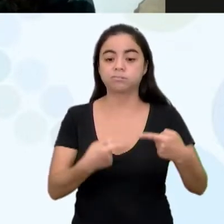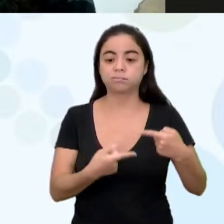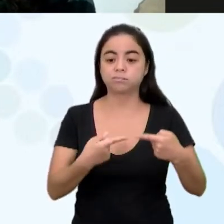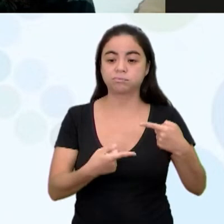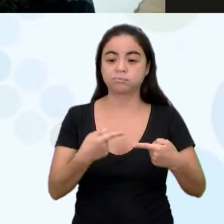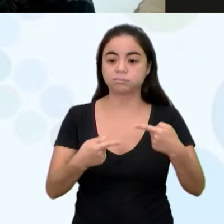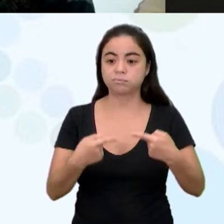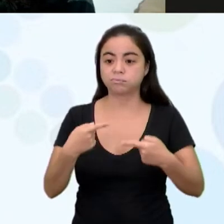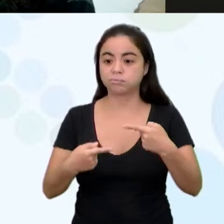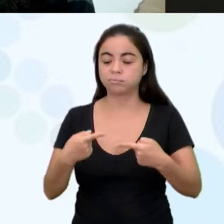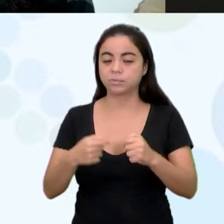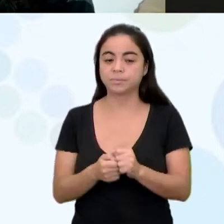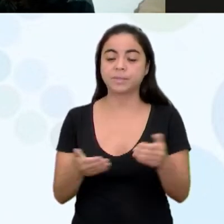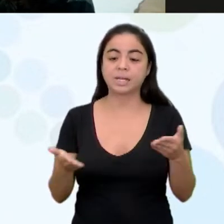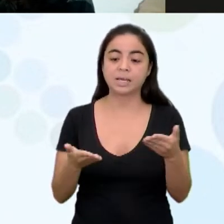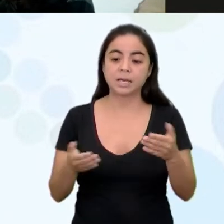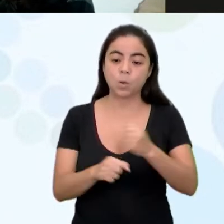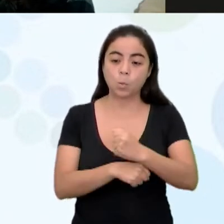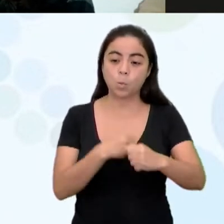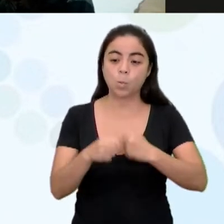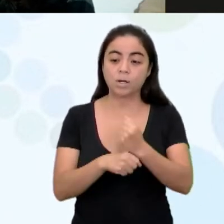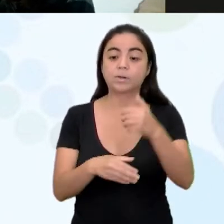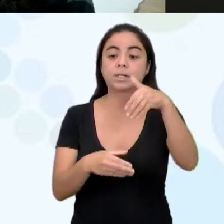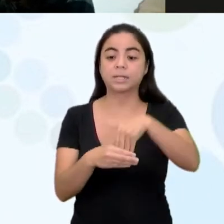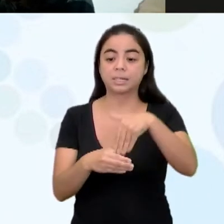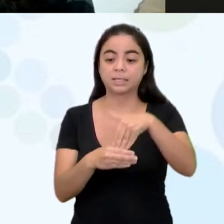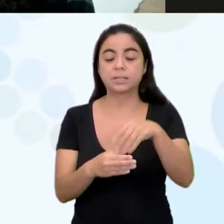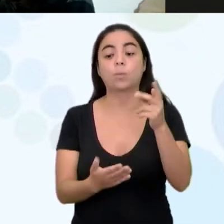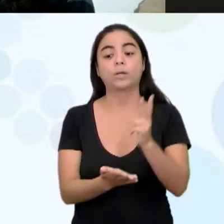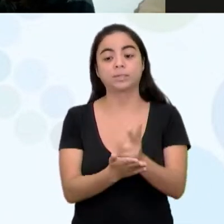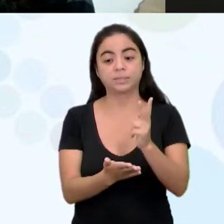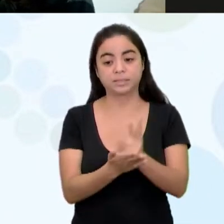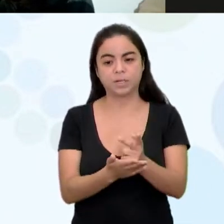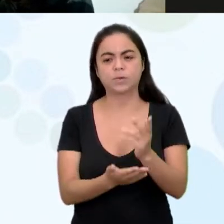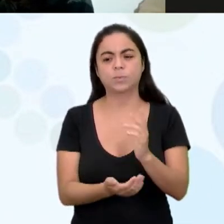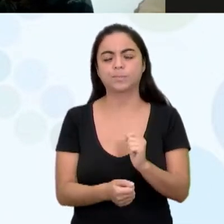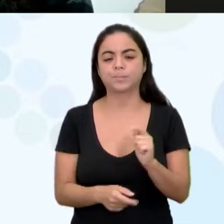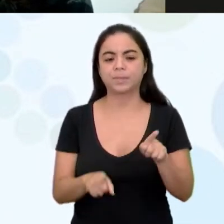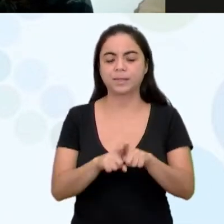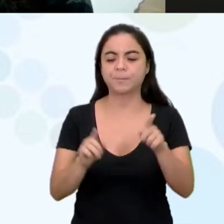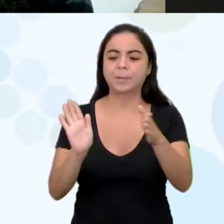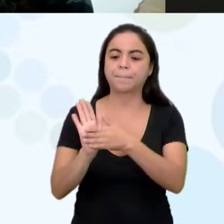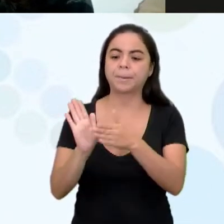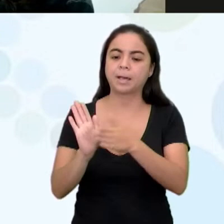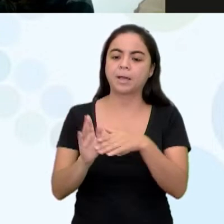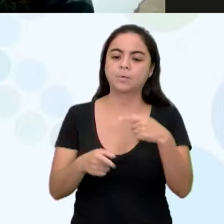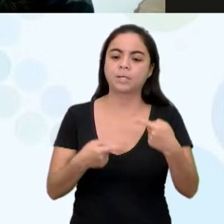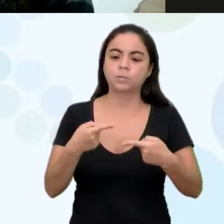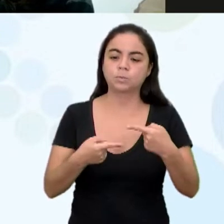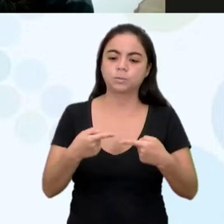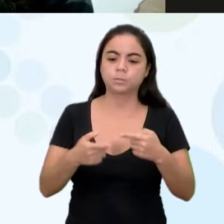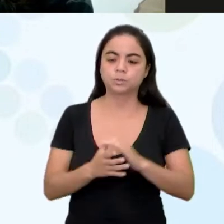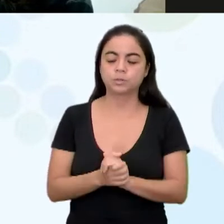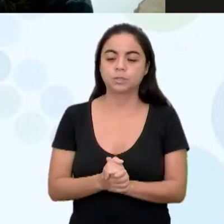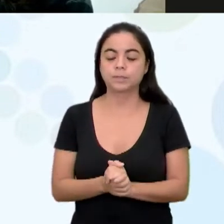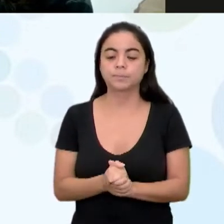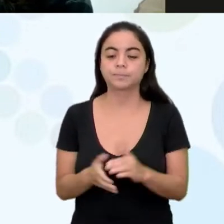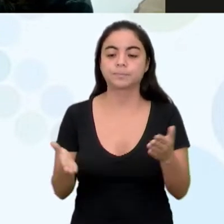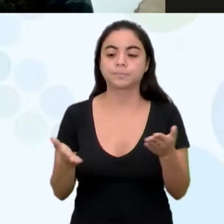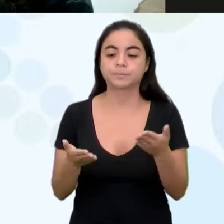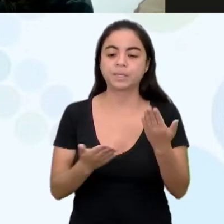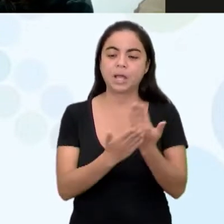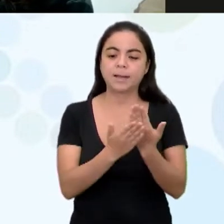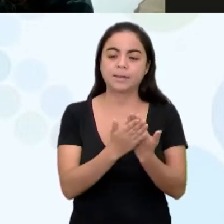políticas e esse ano é um ano de eleição, com certeza ele vai fazer parte da pauta de discussão política. E a gente estava falando sobre isso na aula